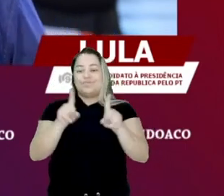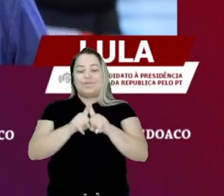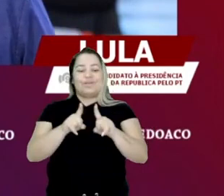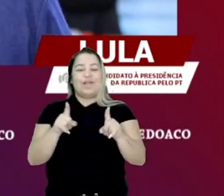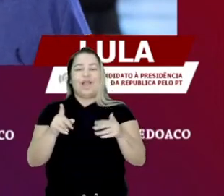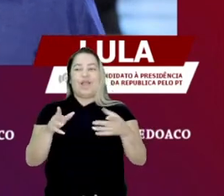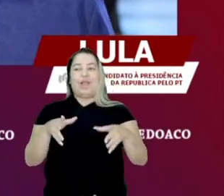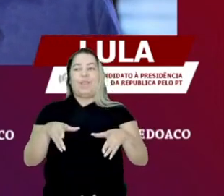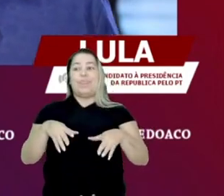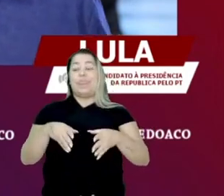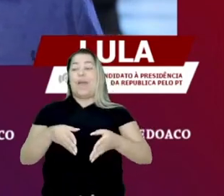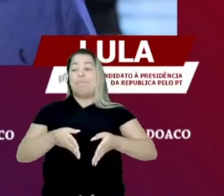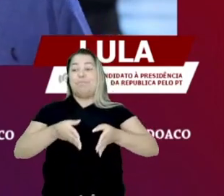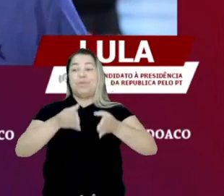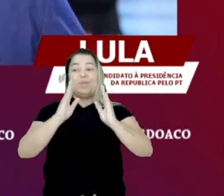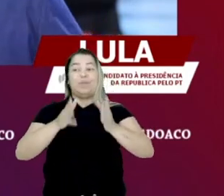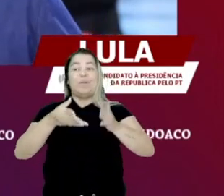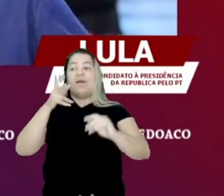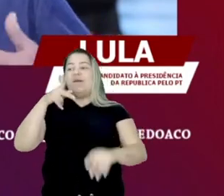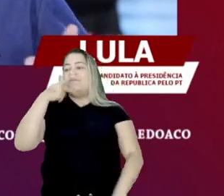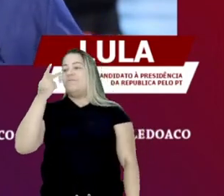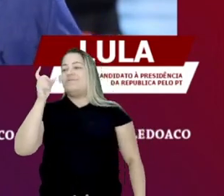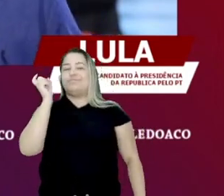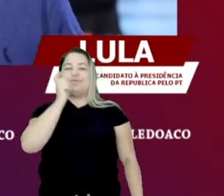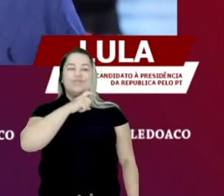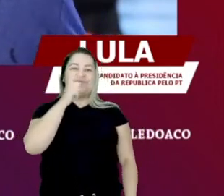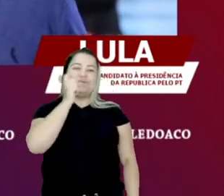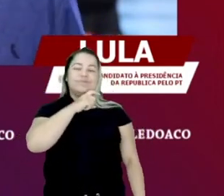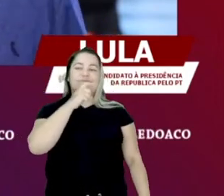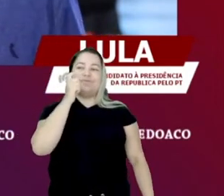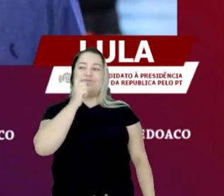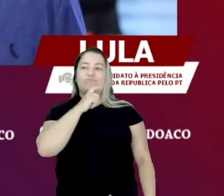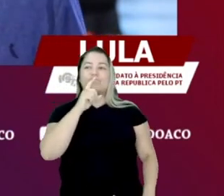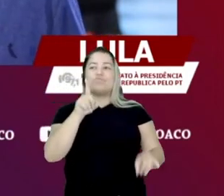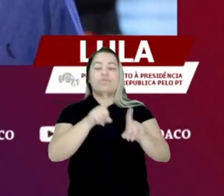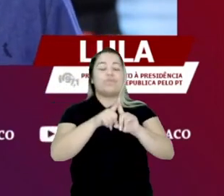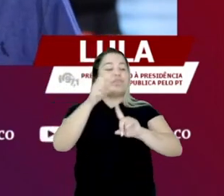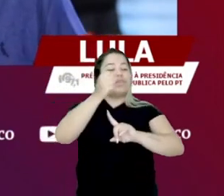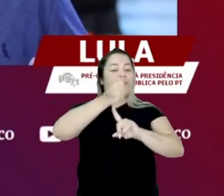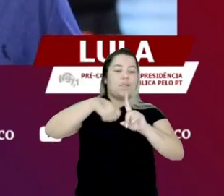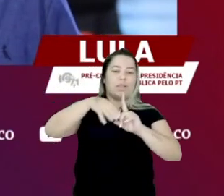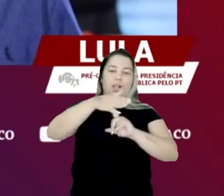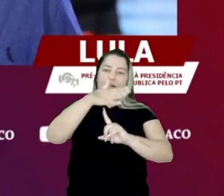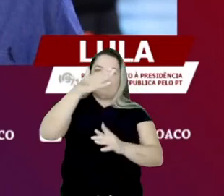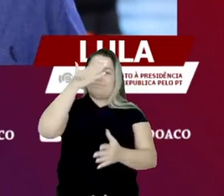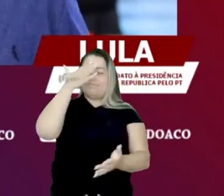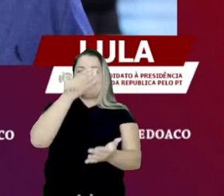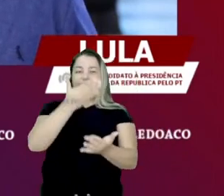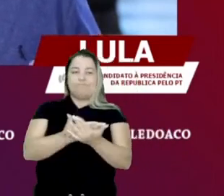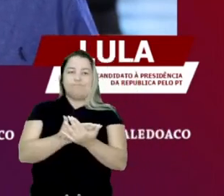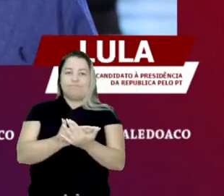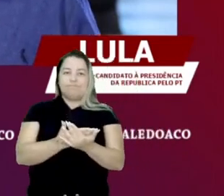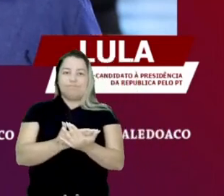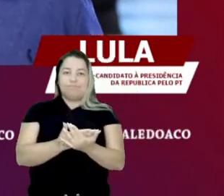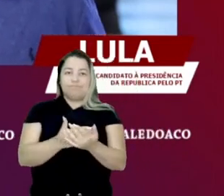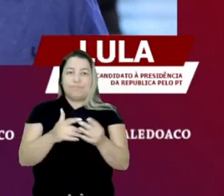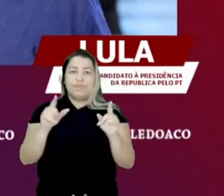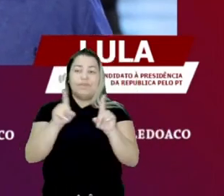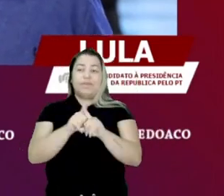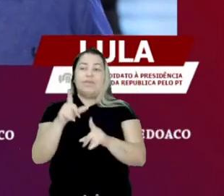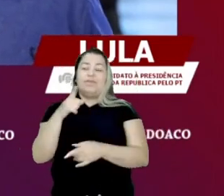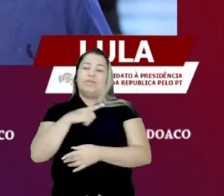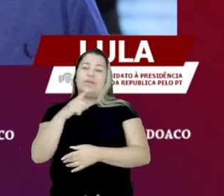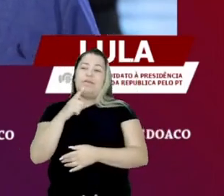Ele tem muitos seguidores que transmitem as mentiras que ele conta e transmite o ódio, transmite a desavença,